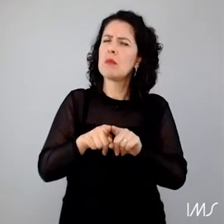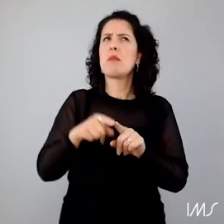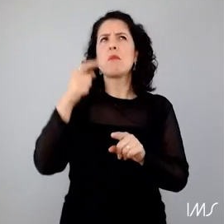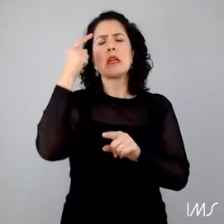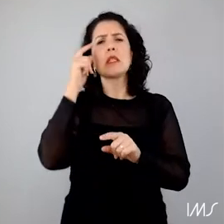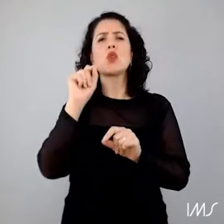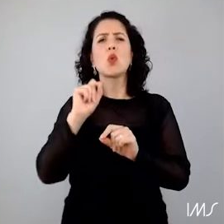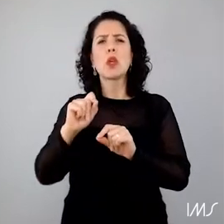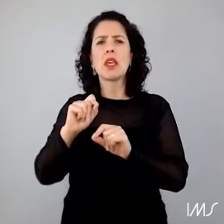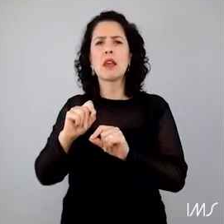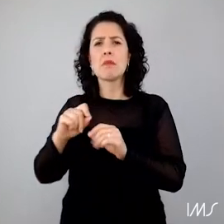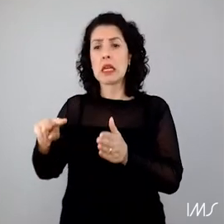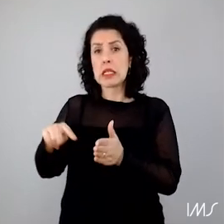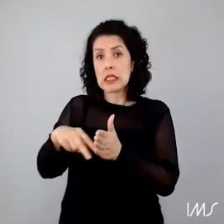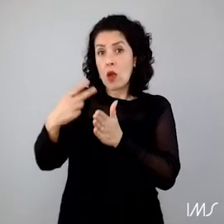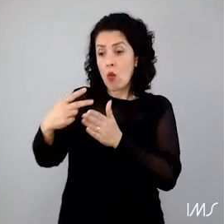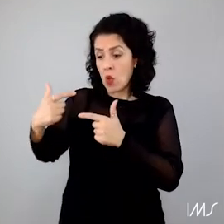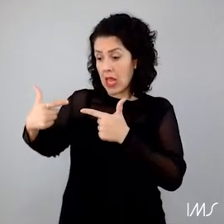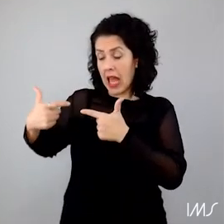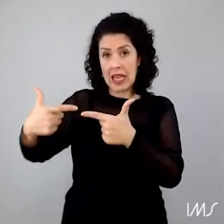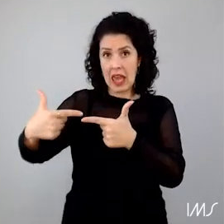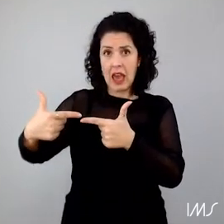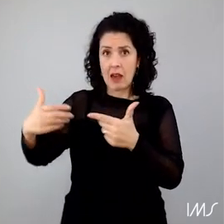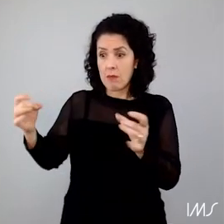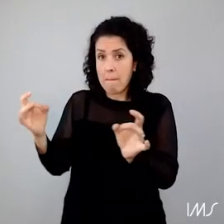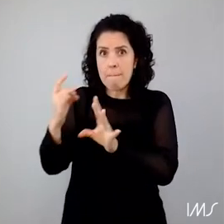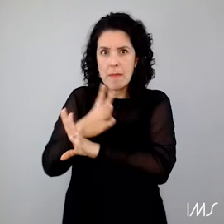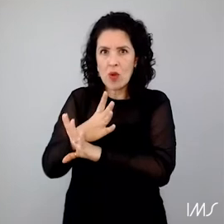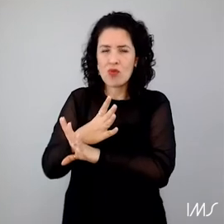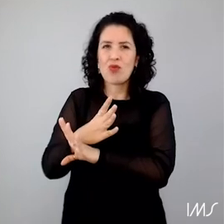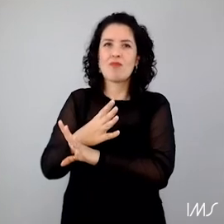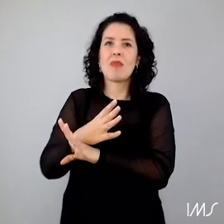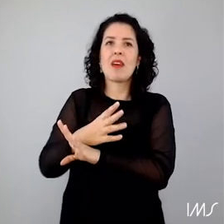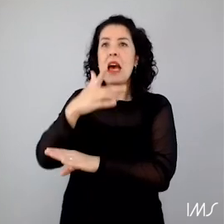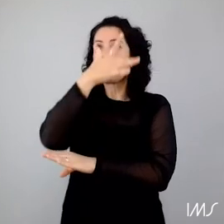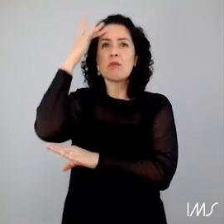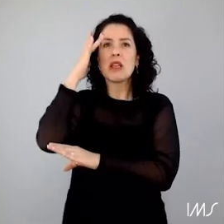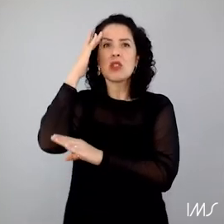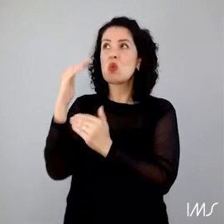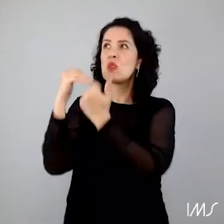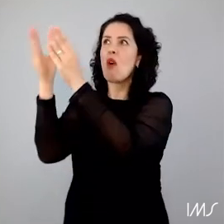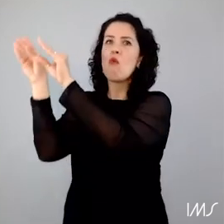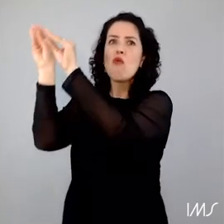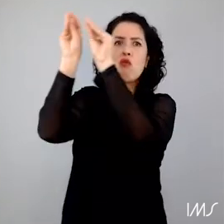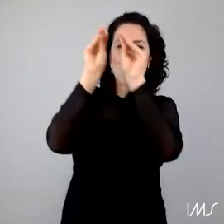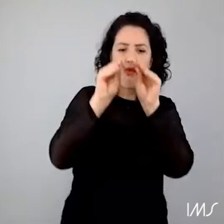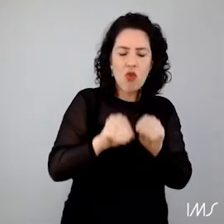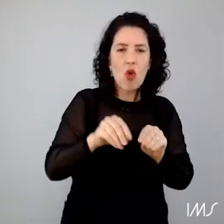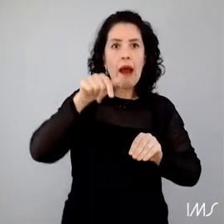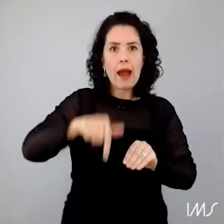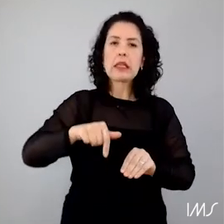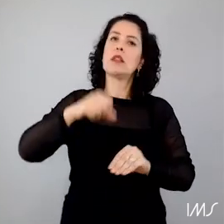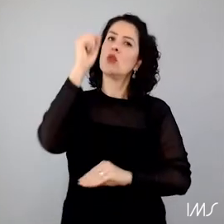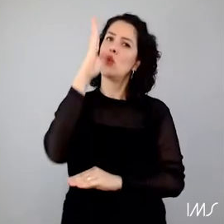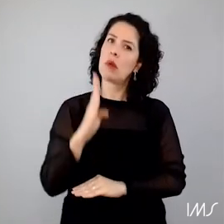associado à Segunda Guerra, de imigração intensa, né, que antecedeu a guerra, durante a guerra